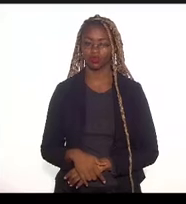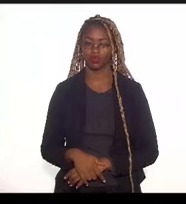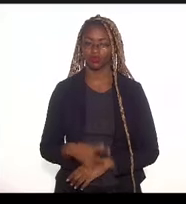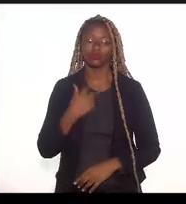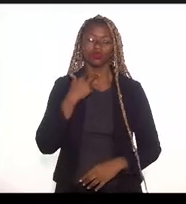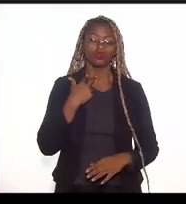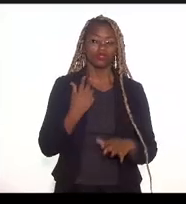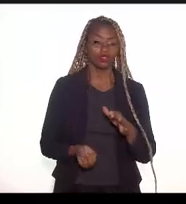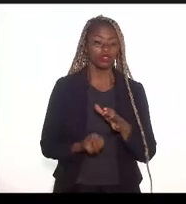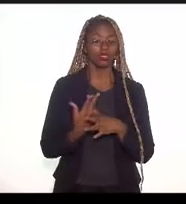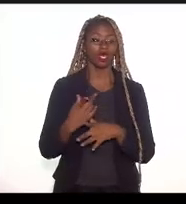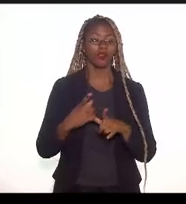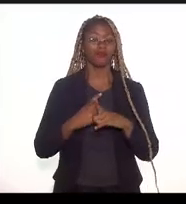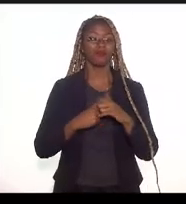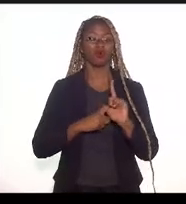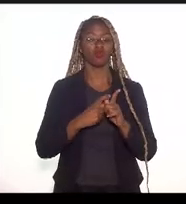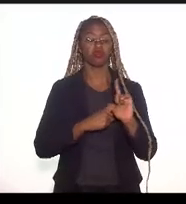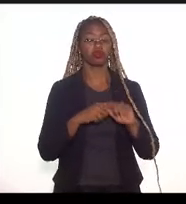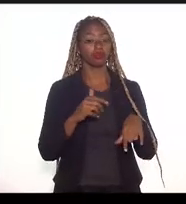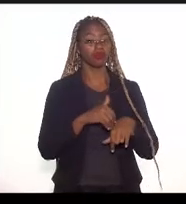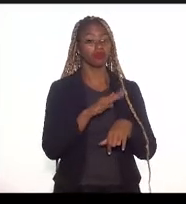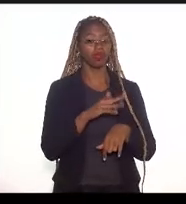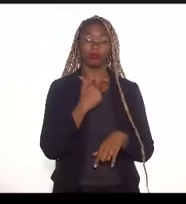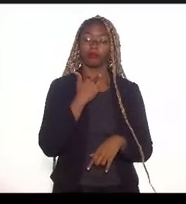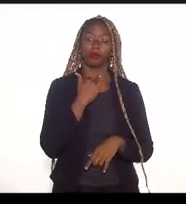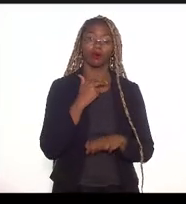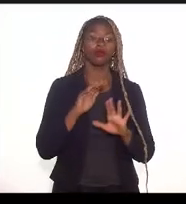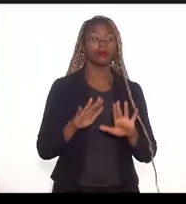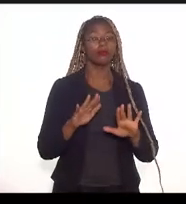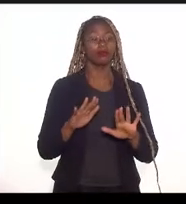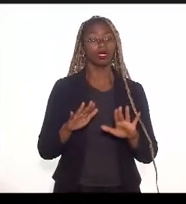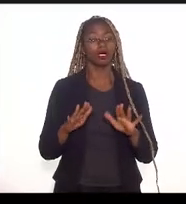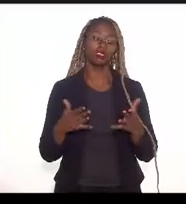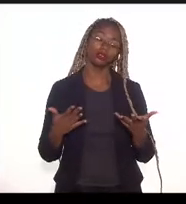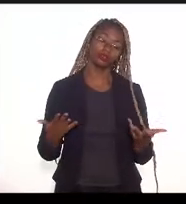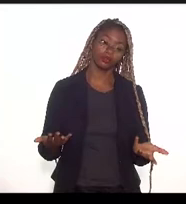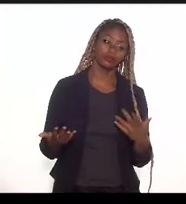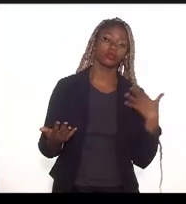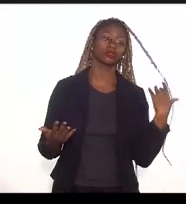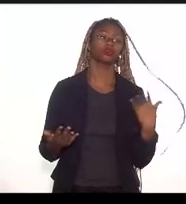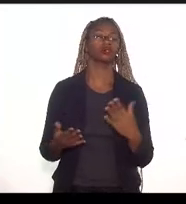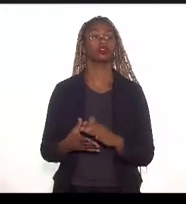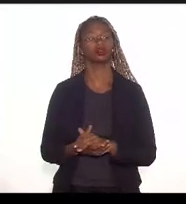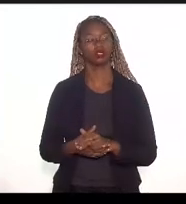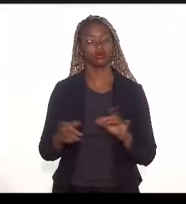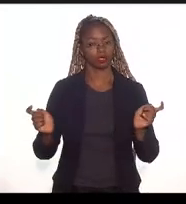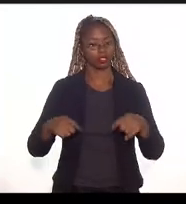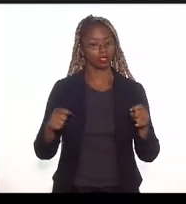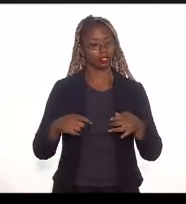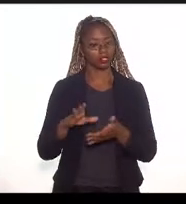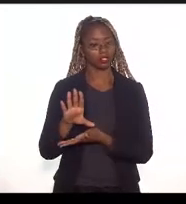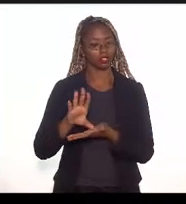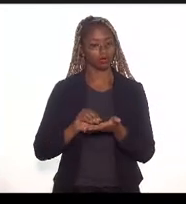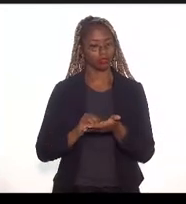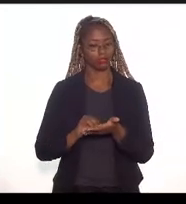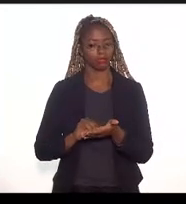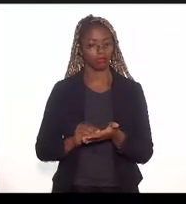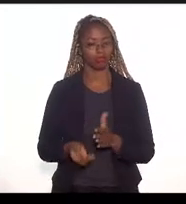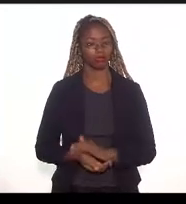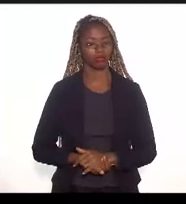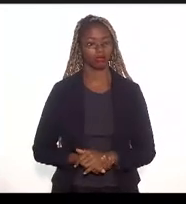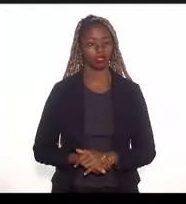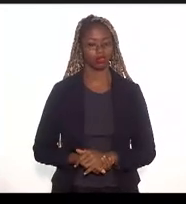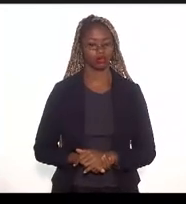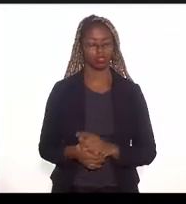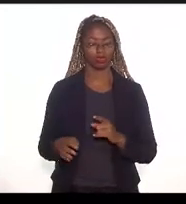criar novos impostos, mas novos tratamentos tributários. Mas eles poderiam, talvez, copiar dos municípios e